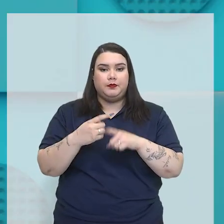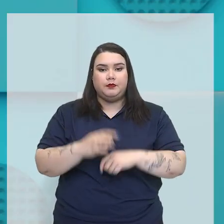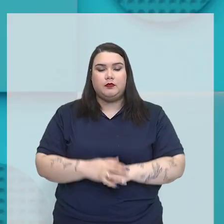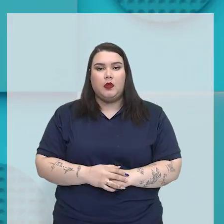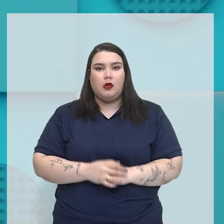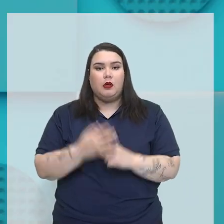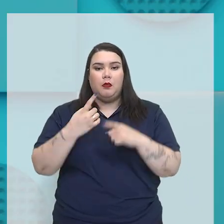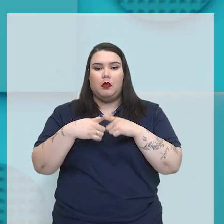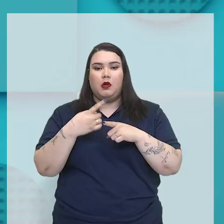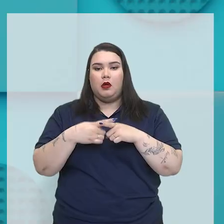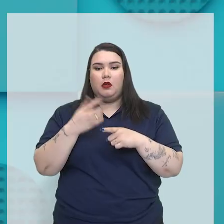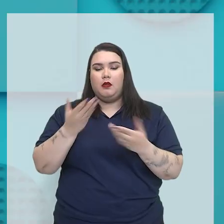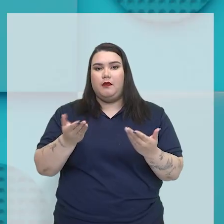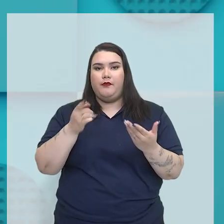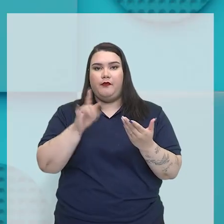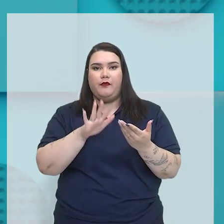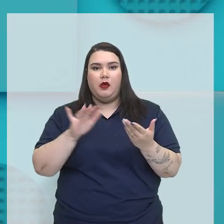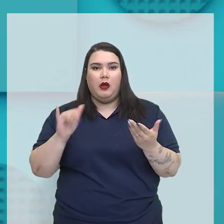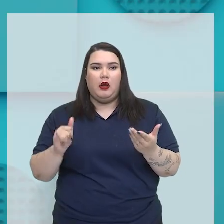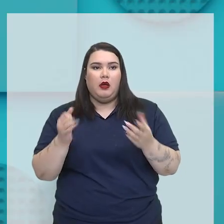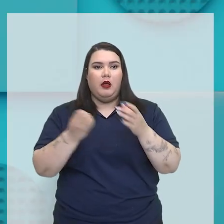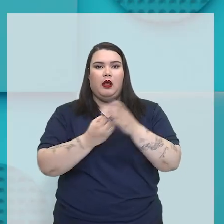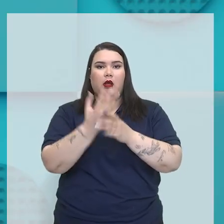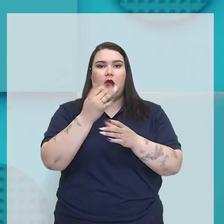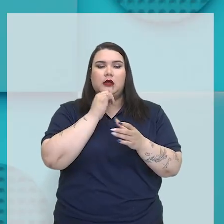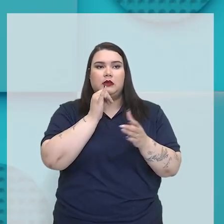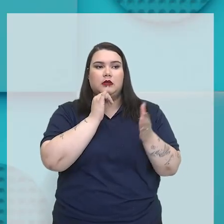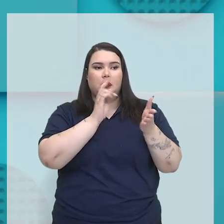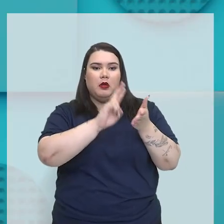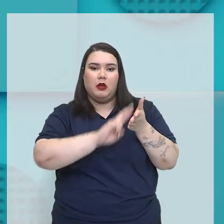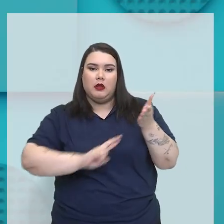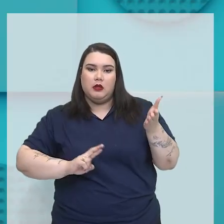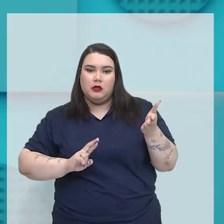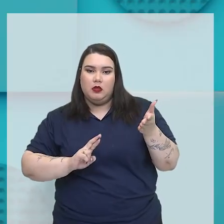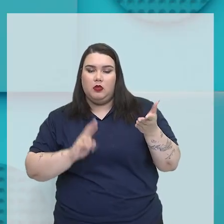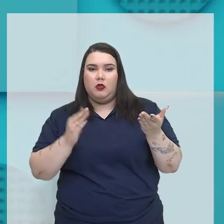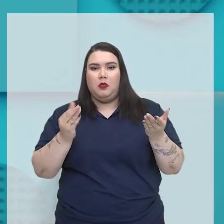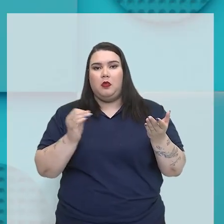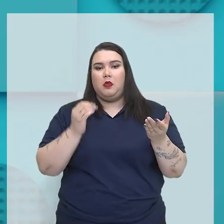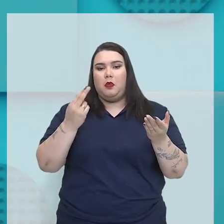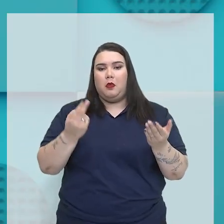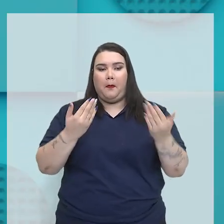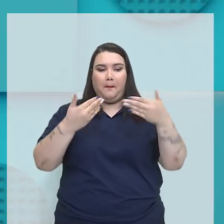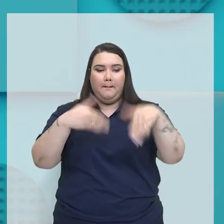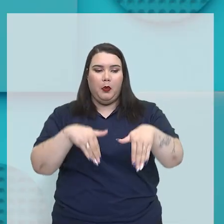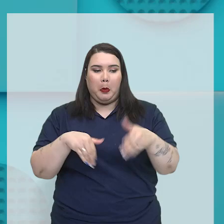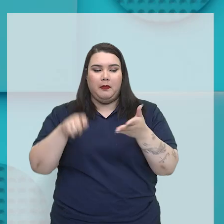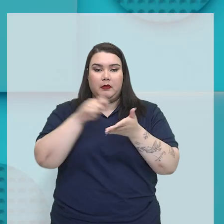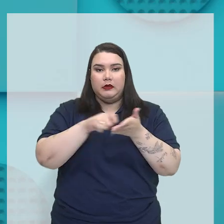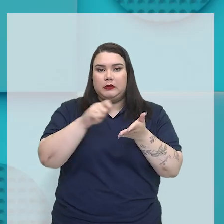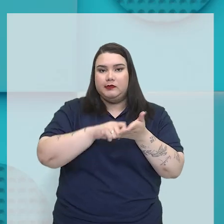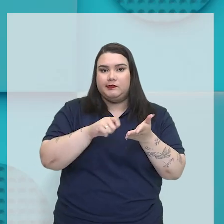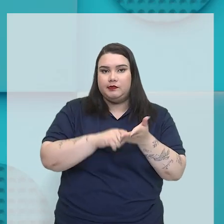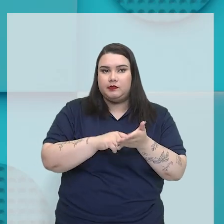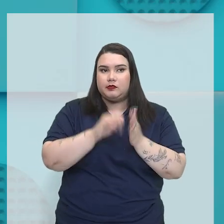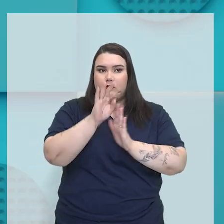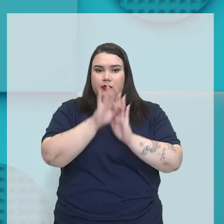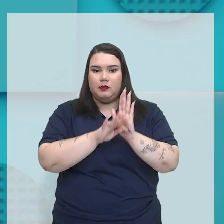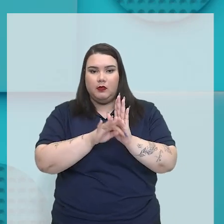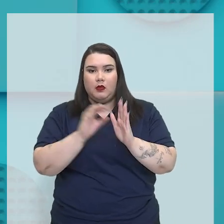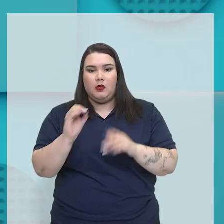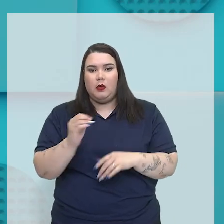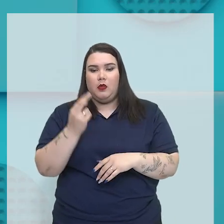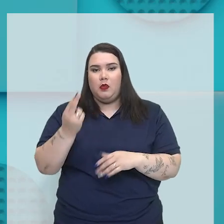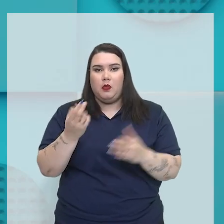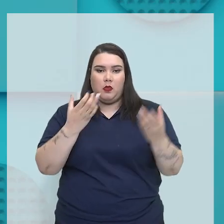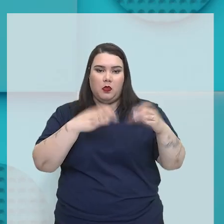quando você vai escrever uma redação, fazer uma prova escrita, ou